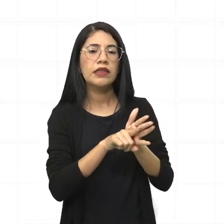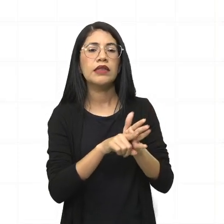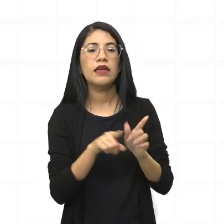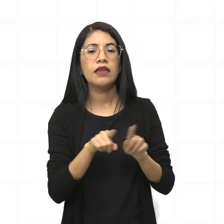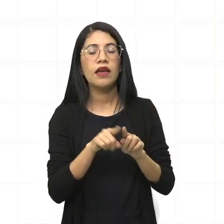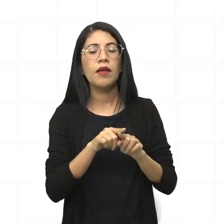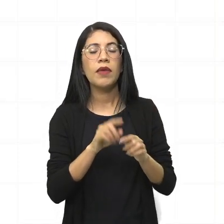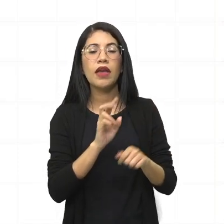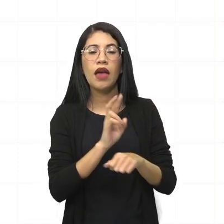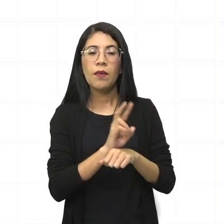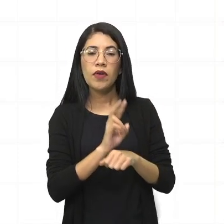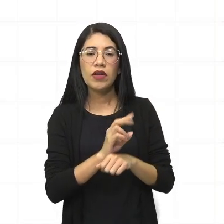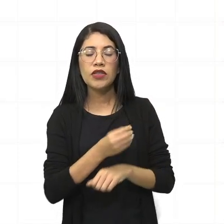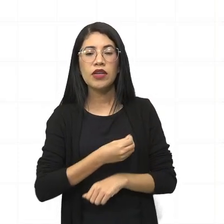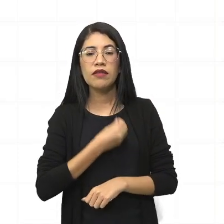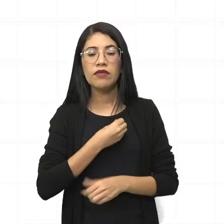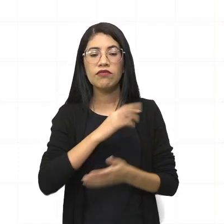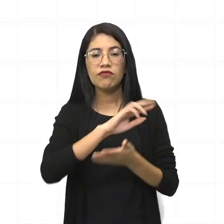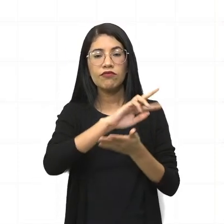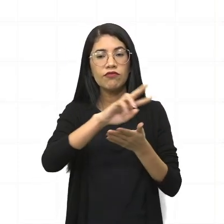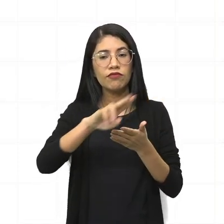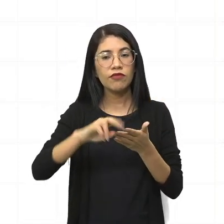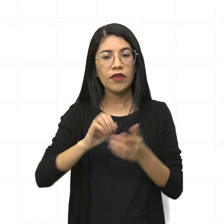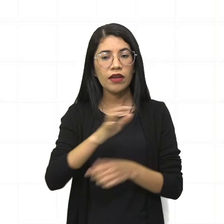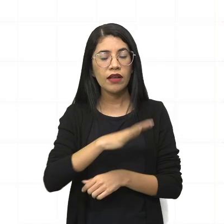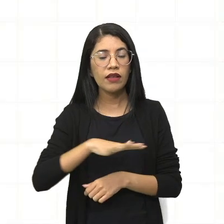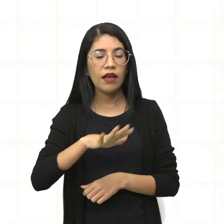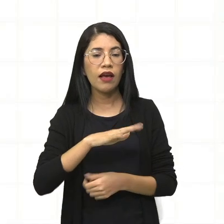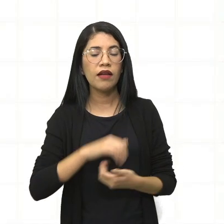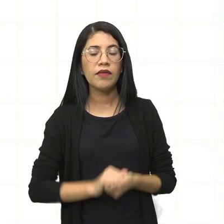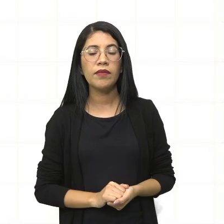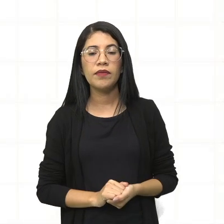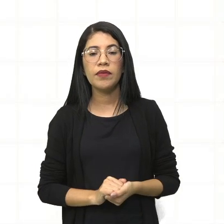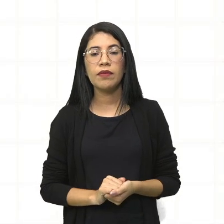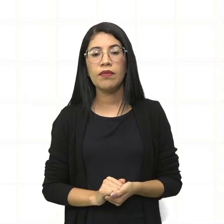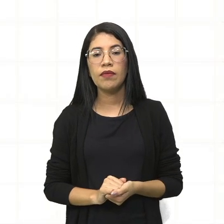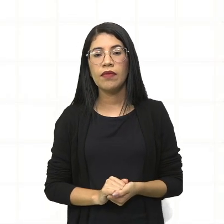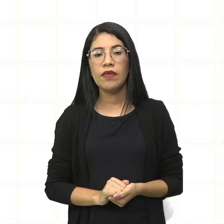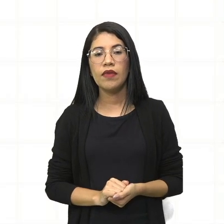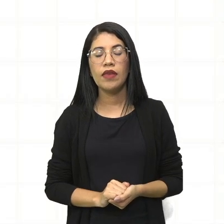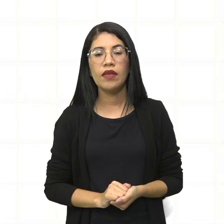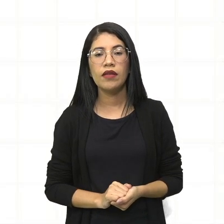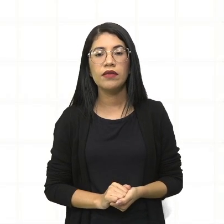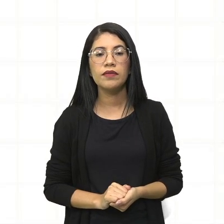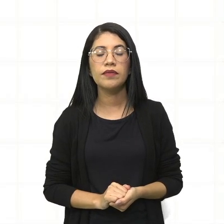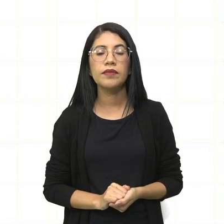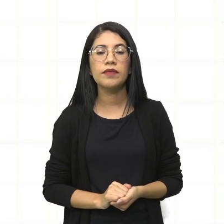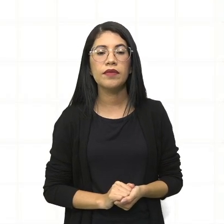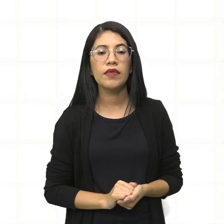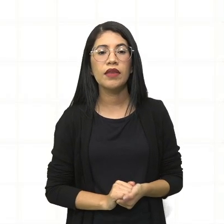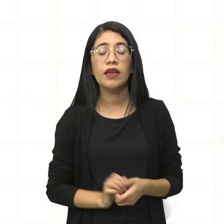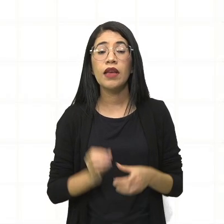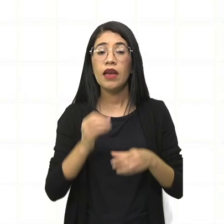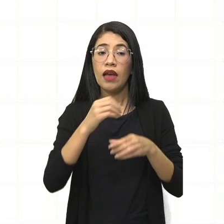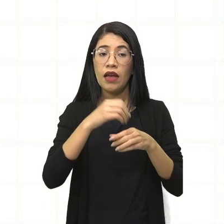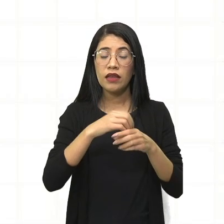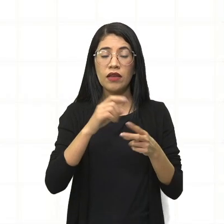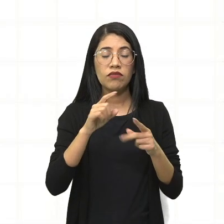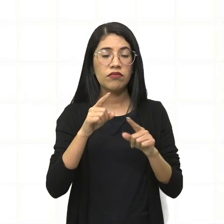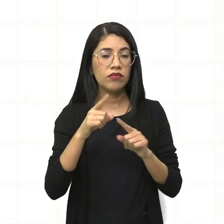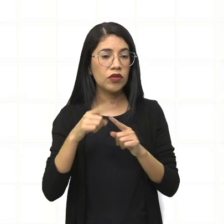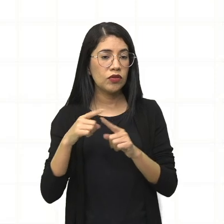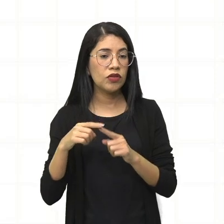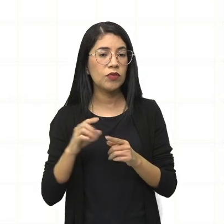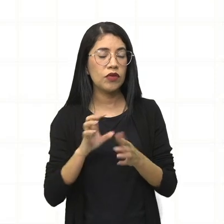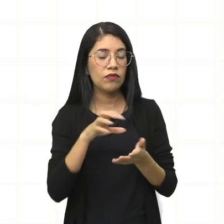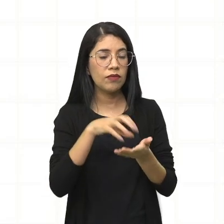da biodiversidade, né? Então, aí o uso é indireto dos seus recursos naturais. E dentro das unidades de